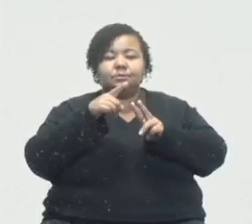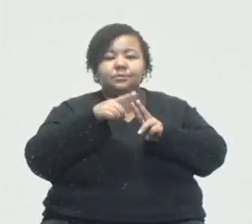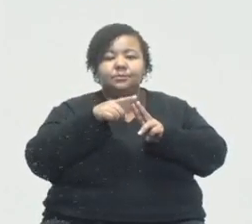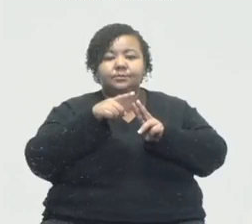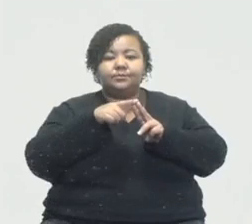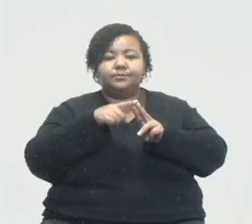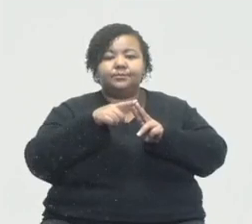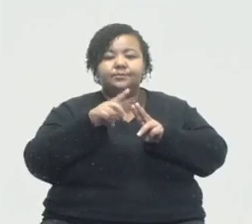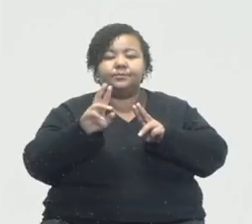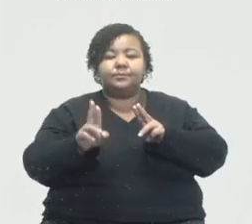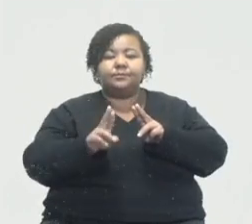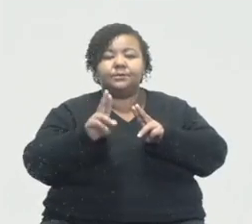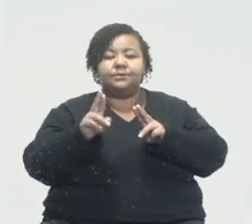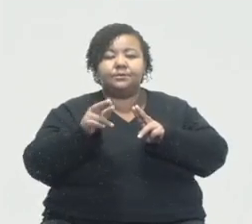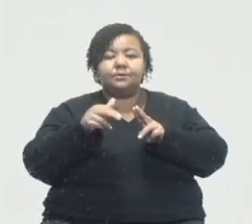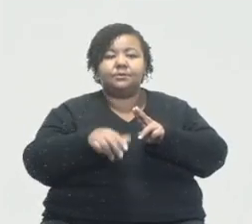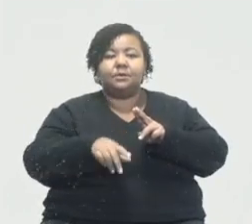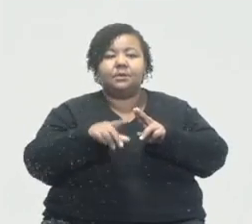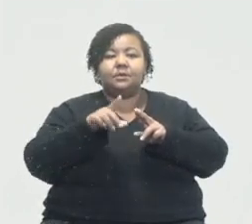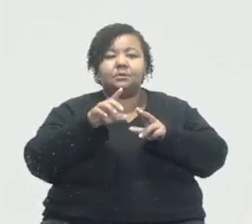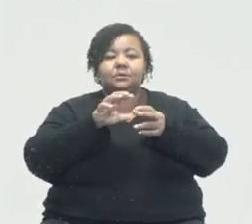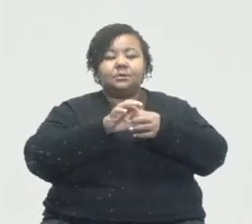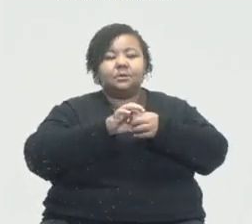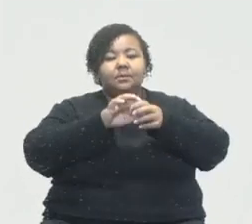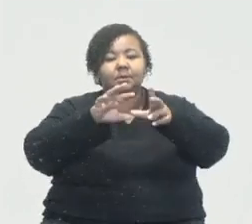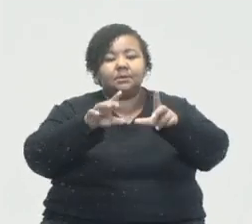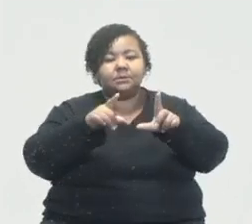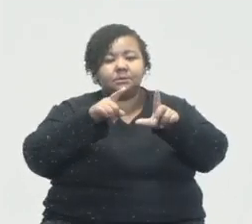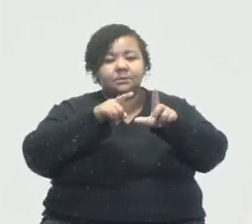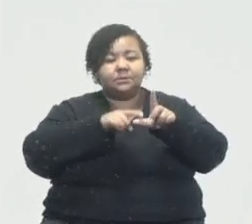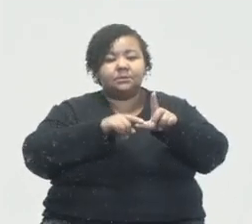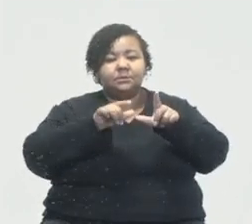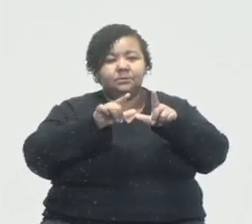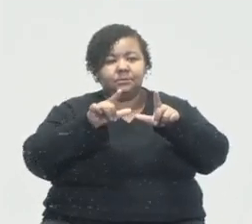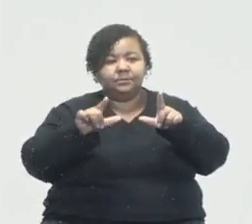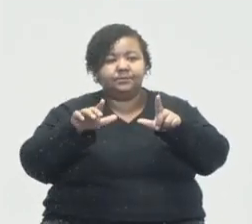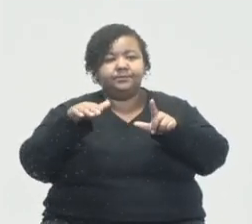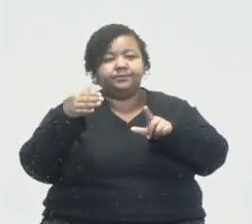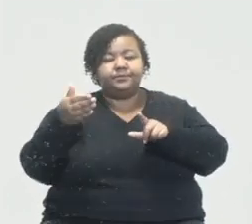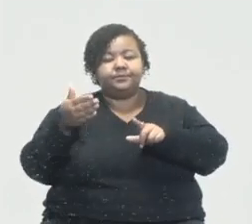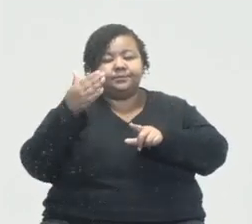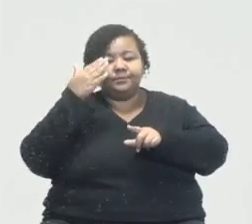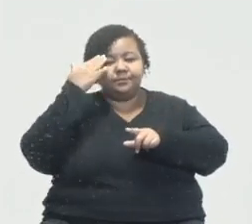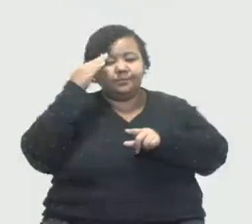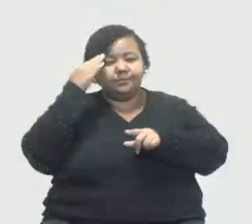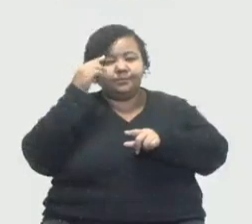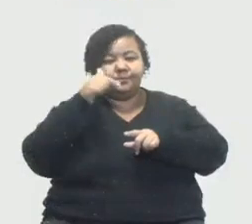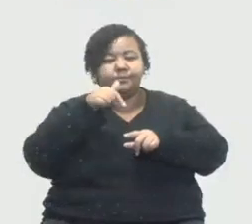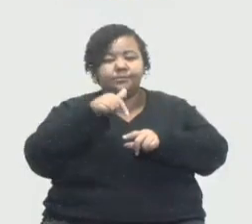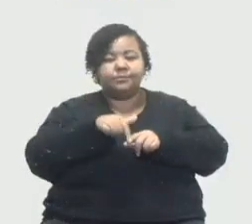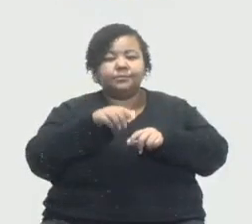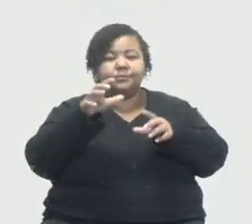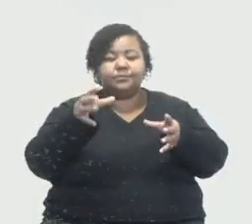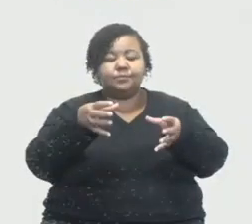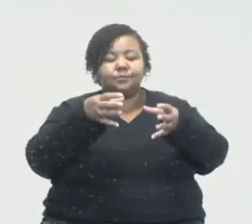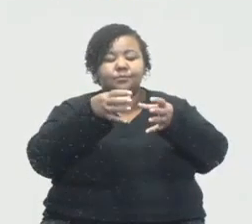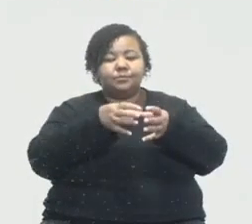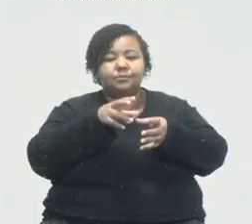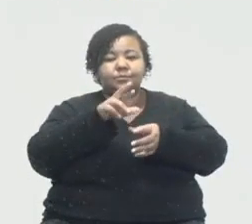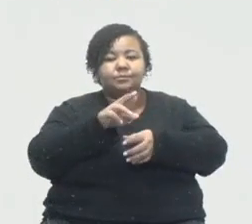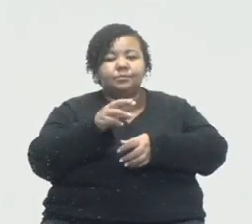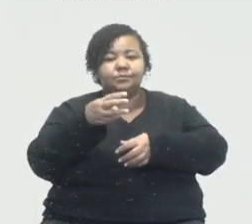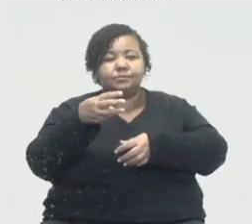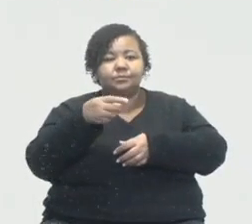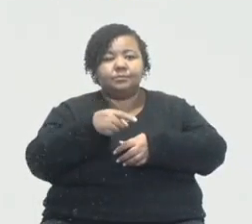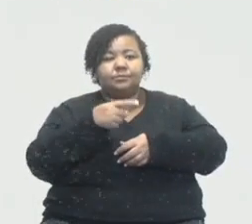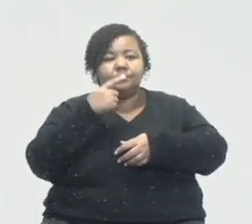a noção de dependência e independência linear. Então, sabendo disso, o subconjunto do R3, então